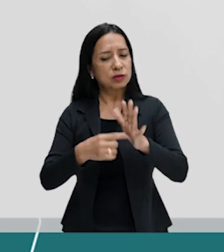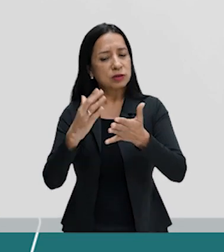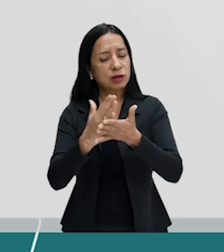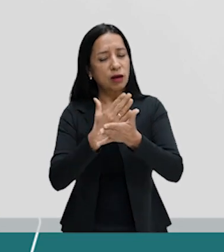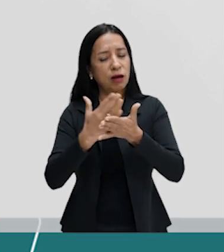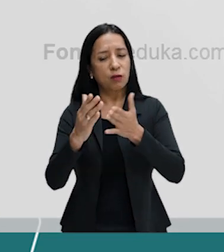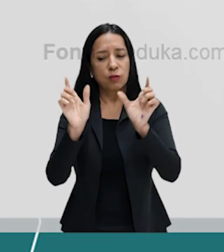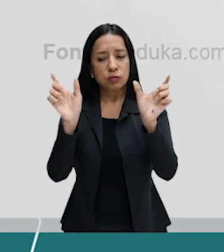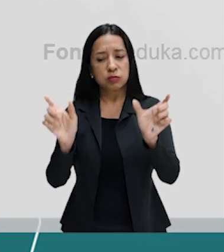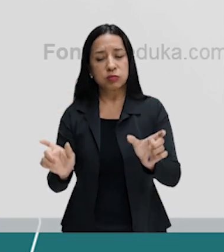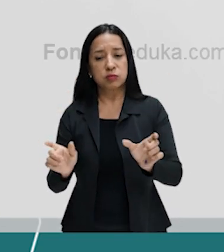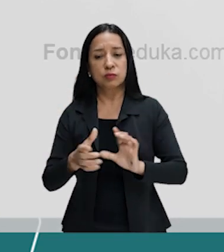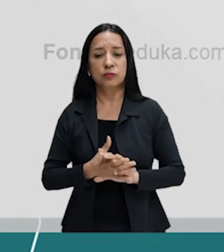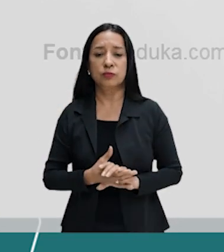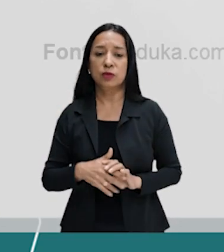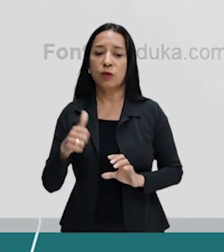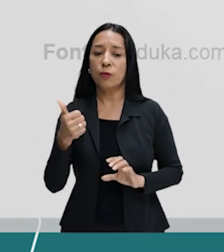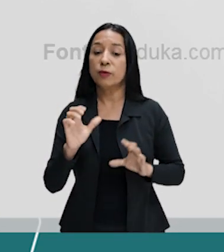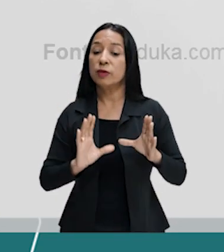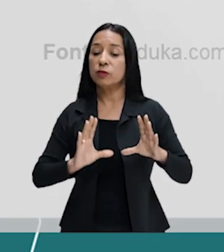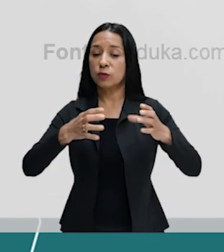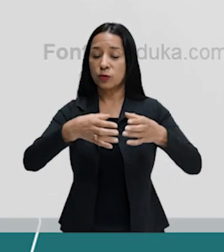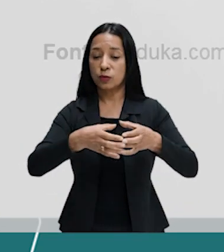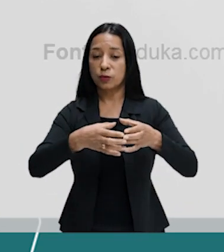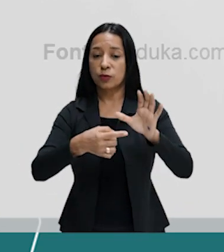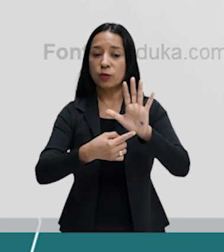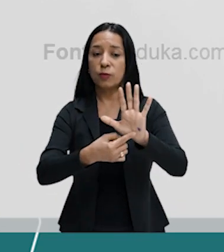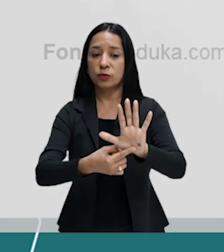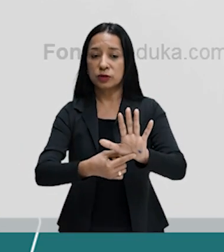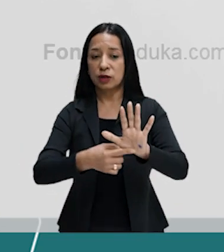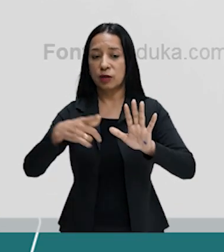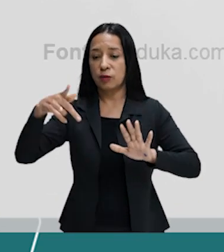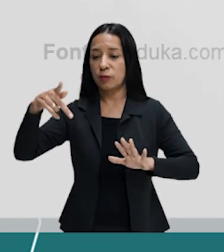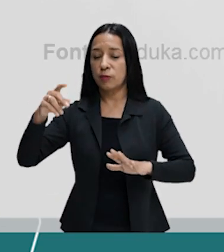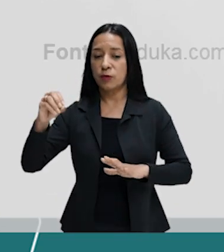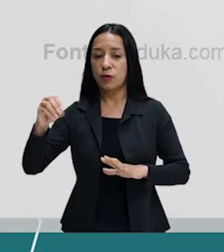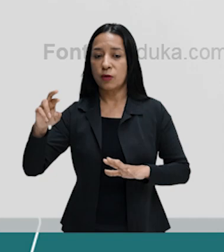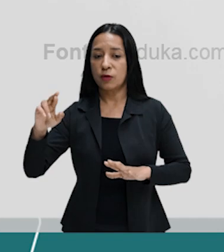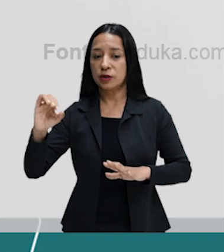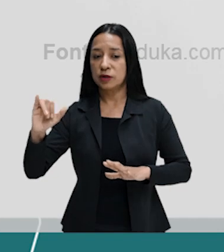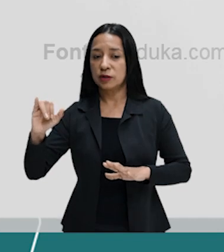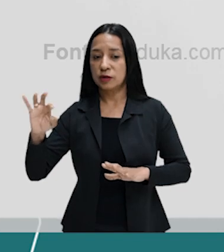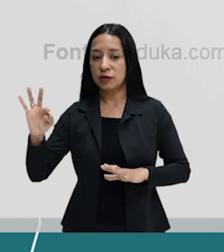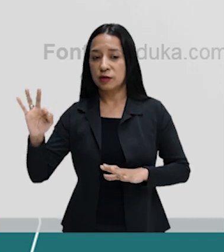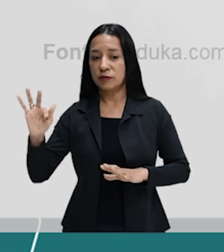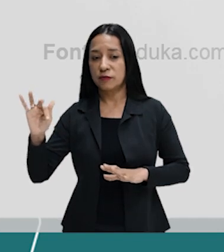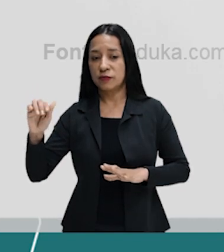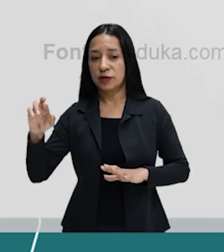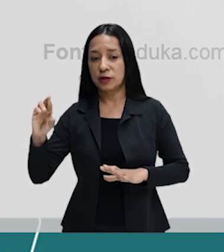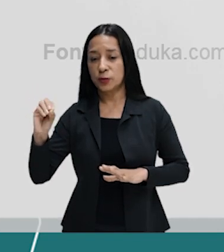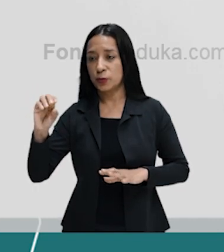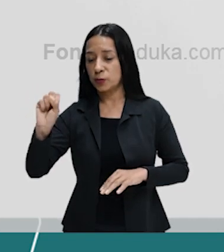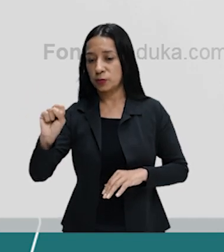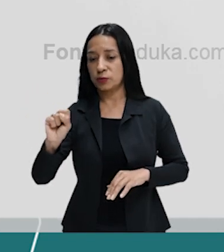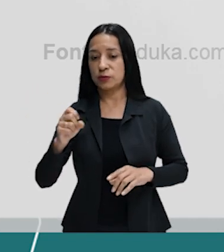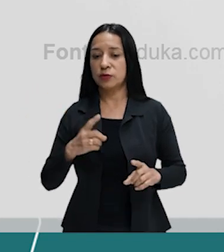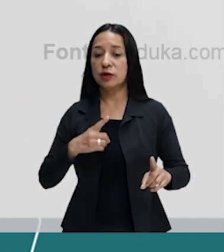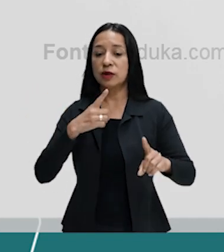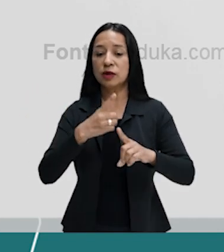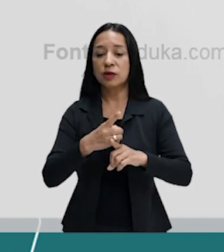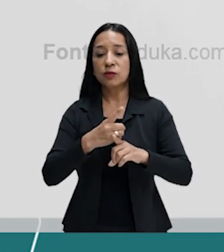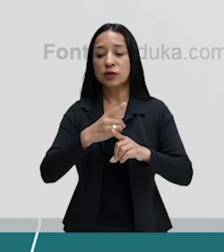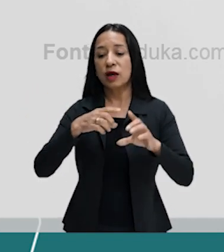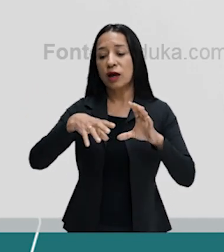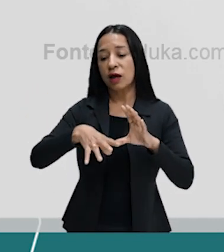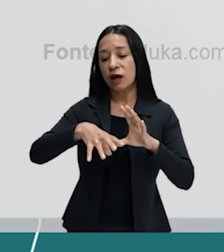para vocês. O primeiro filo que eu quero mostrar para vocês são os poríferos. Nesse filo você vai encontrar as esponjas